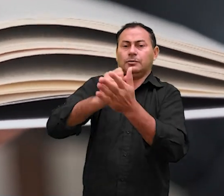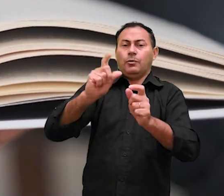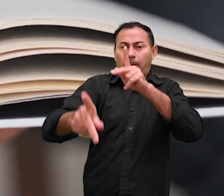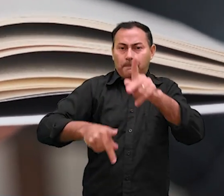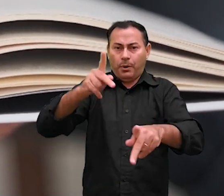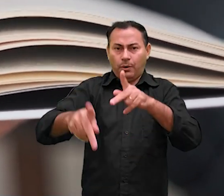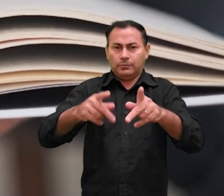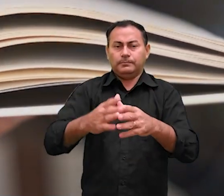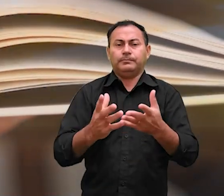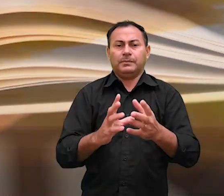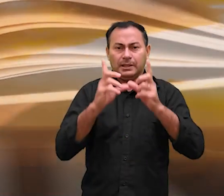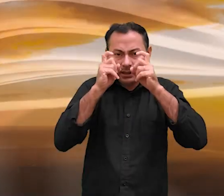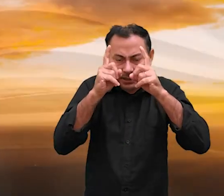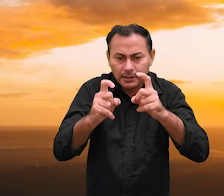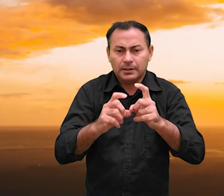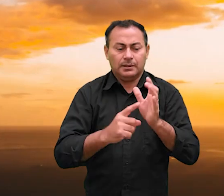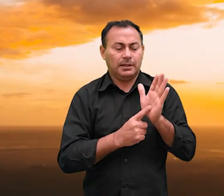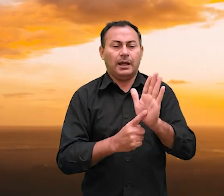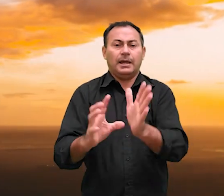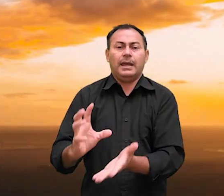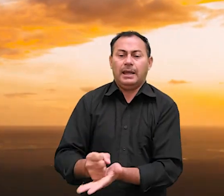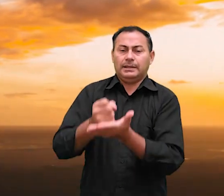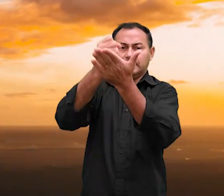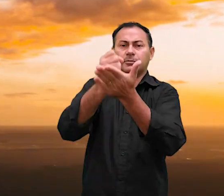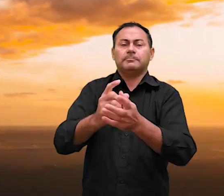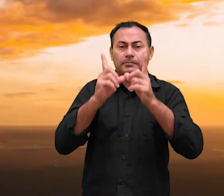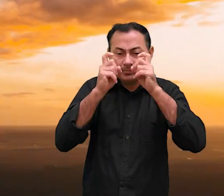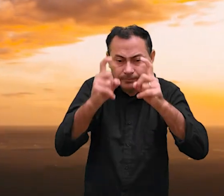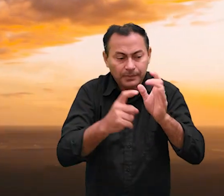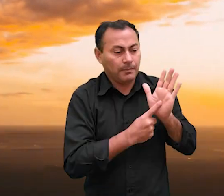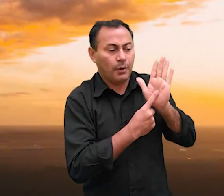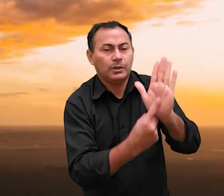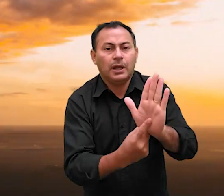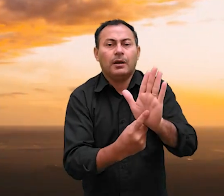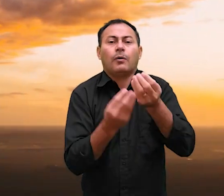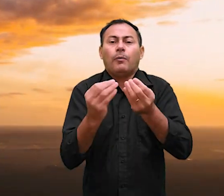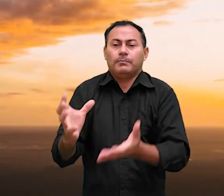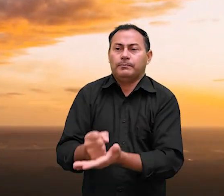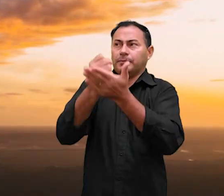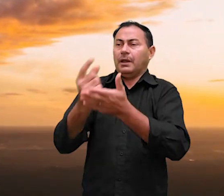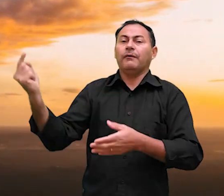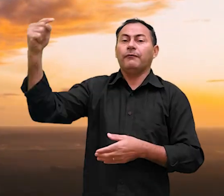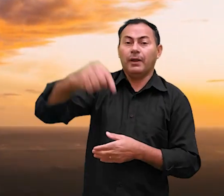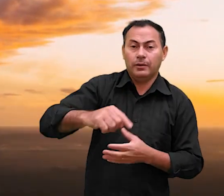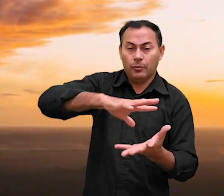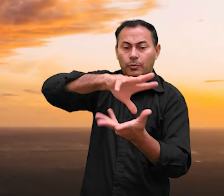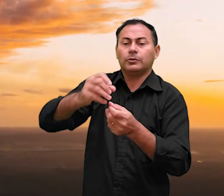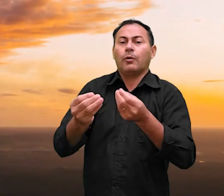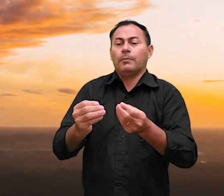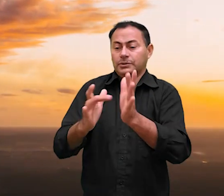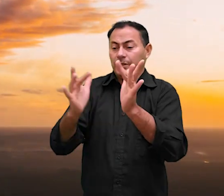da humanidade. Está interessada na redenção. Está interessada em nos mostrar como a salvação veio,